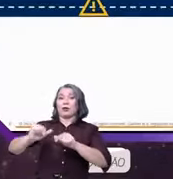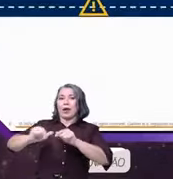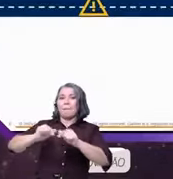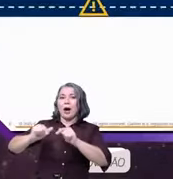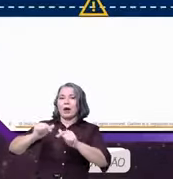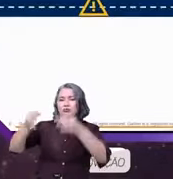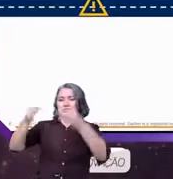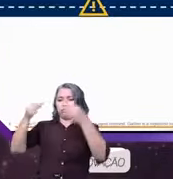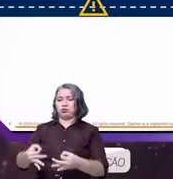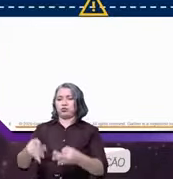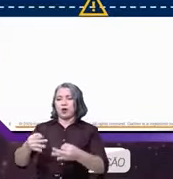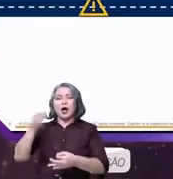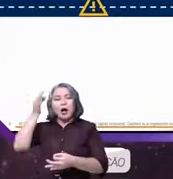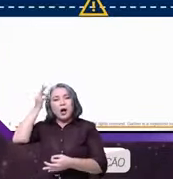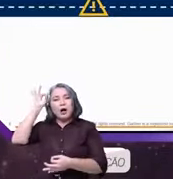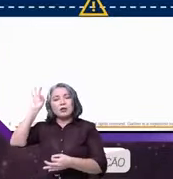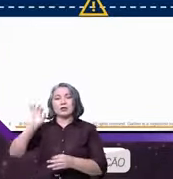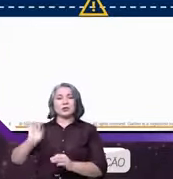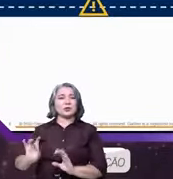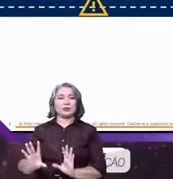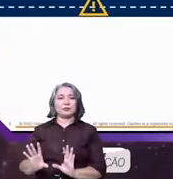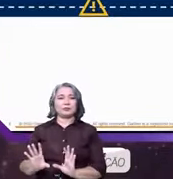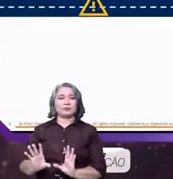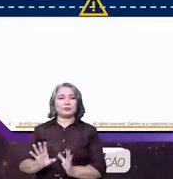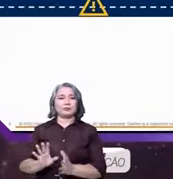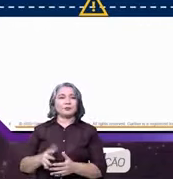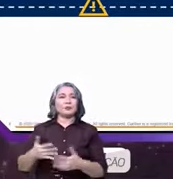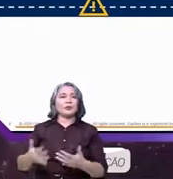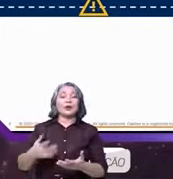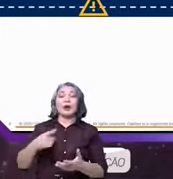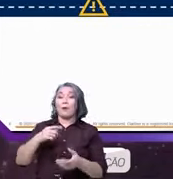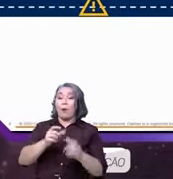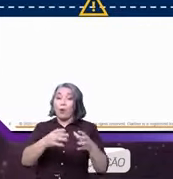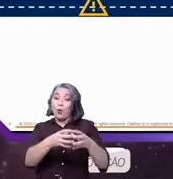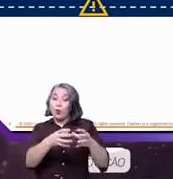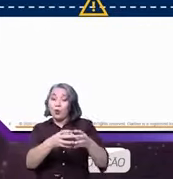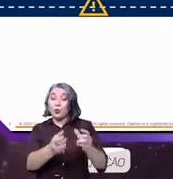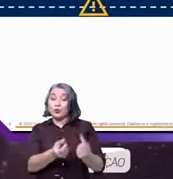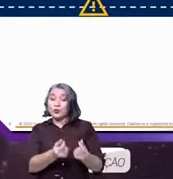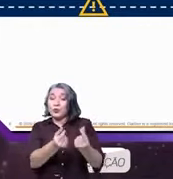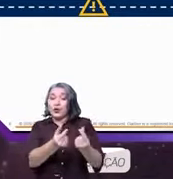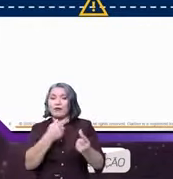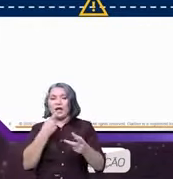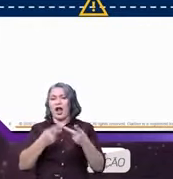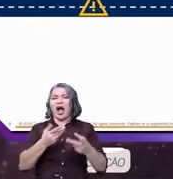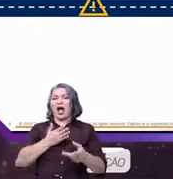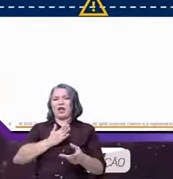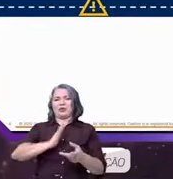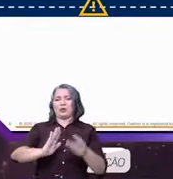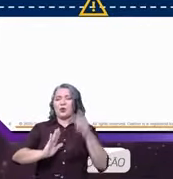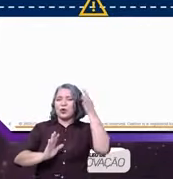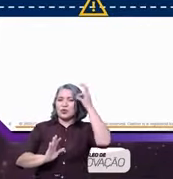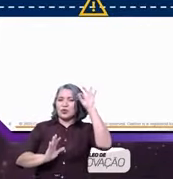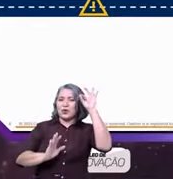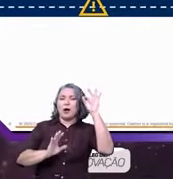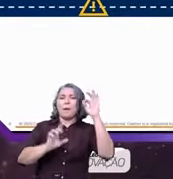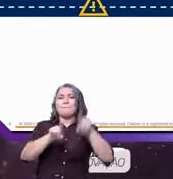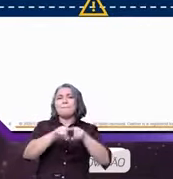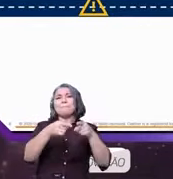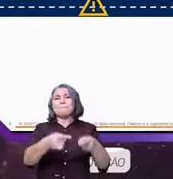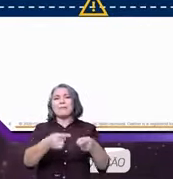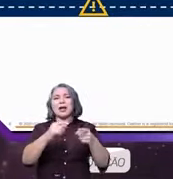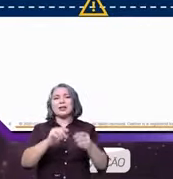Essa questão de ágil não vai funcionar. O pessoal de finanças fala assim: olha, temos prova que ágil funciona muito bem, mas fora da